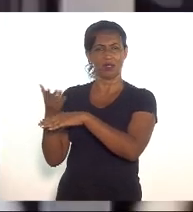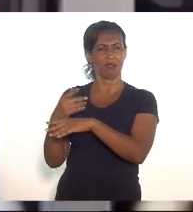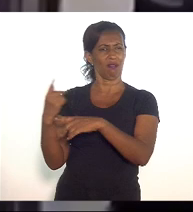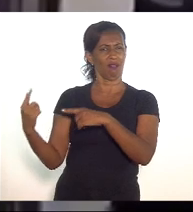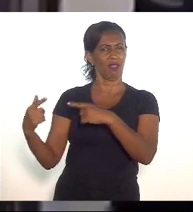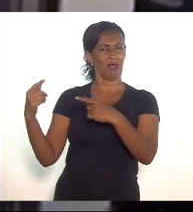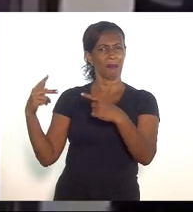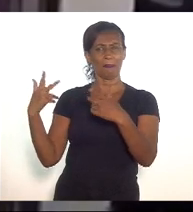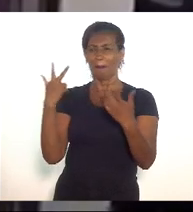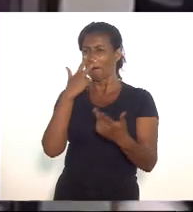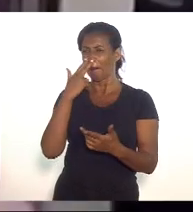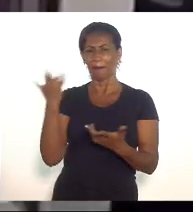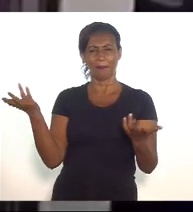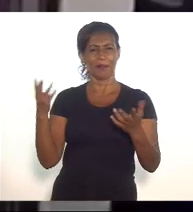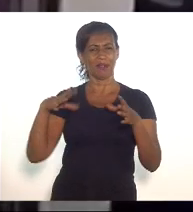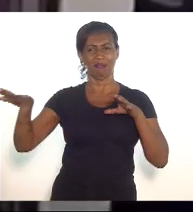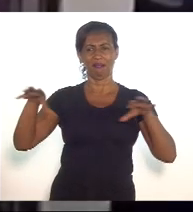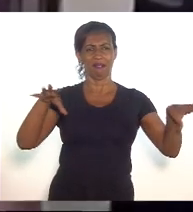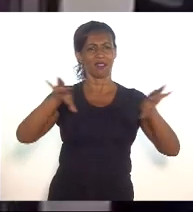vai.